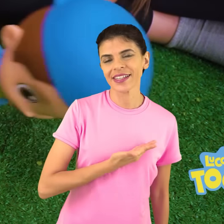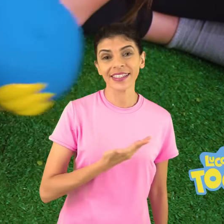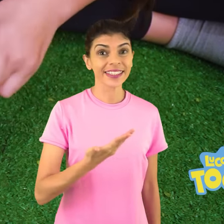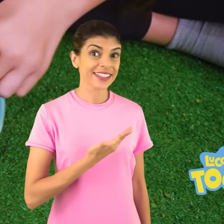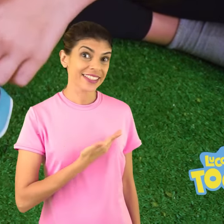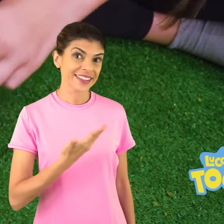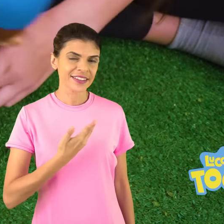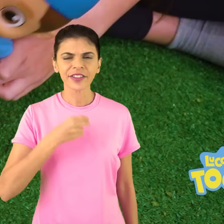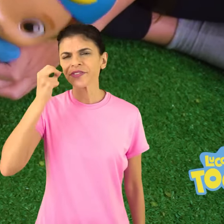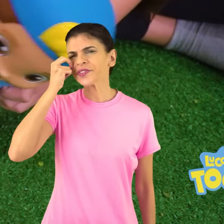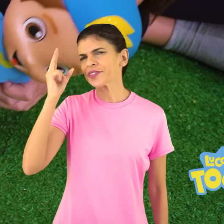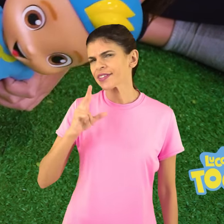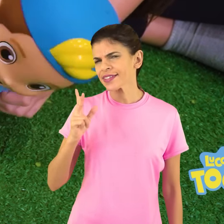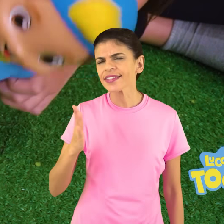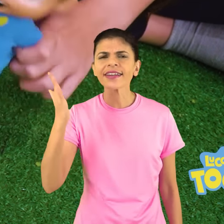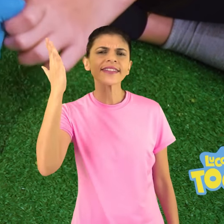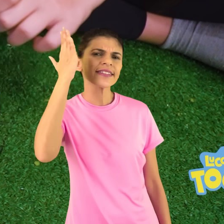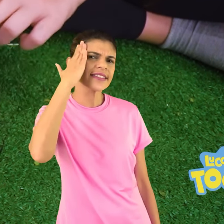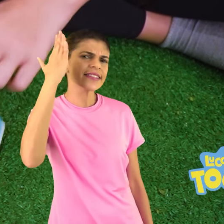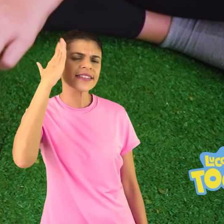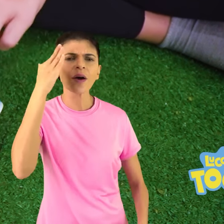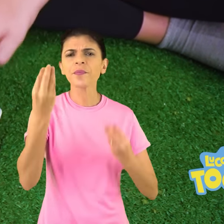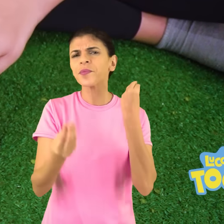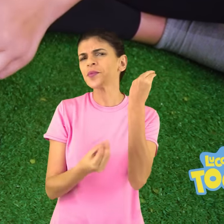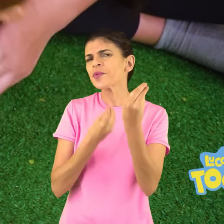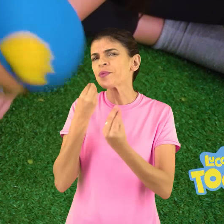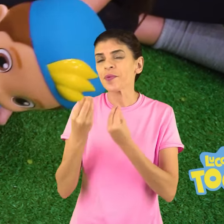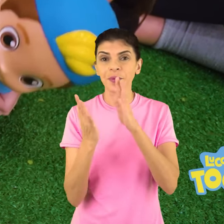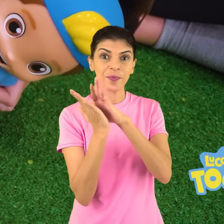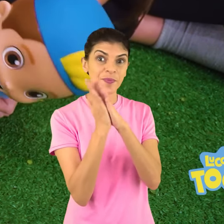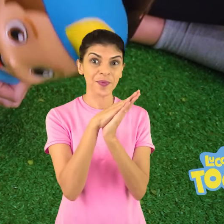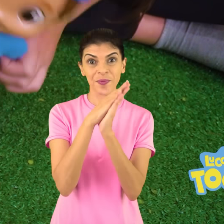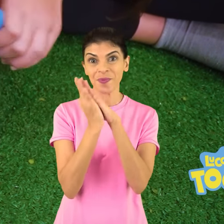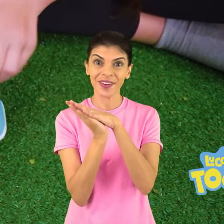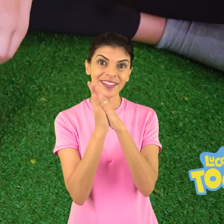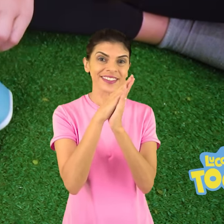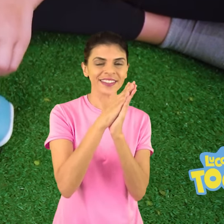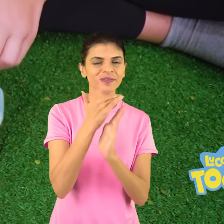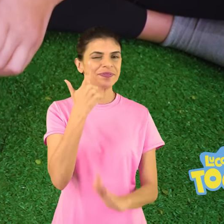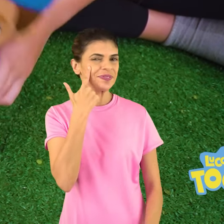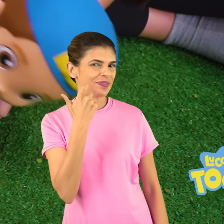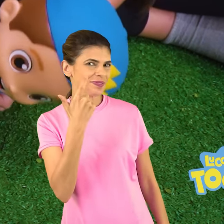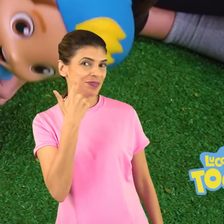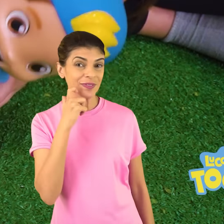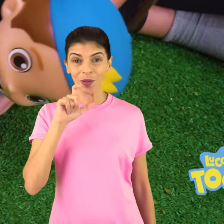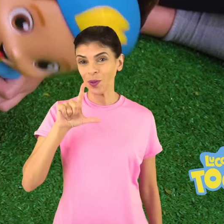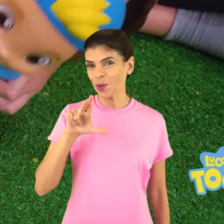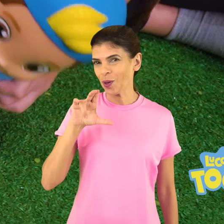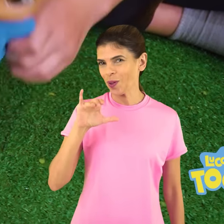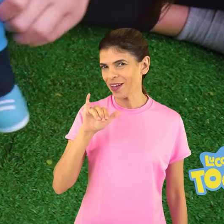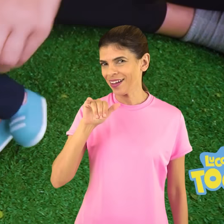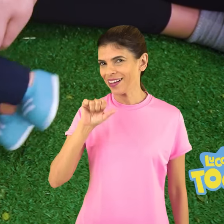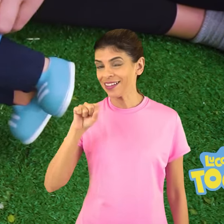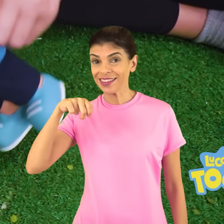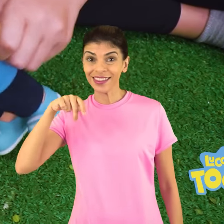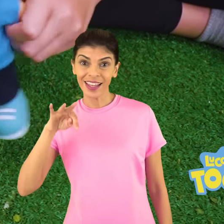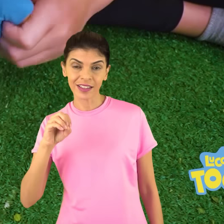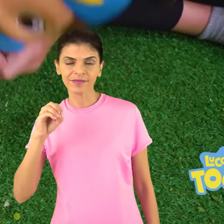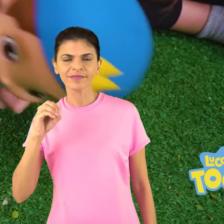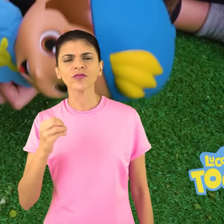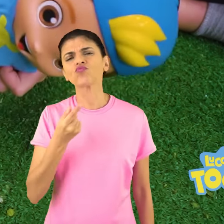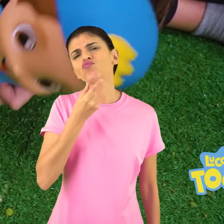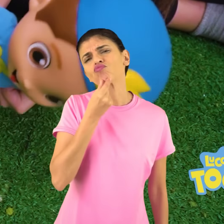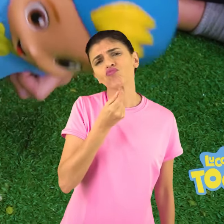menino esperto, sabe quem chegou, o boneco Lucas Neto! Seu melhor amigo, o menino